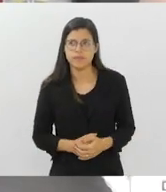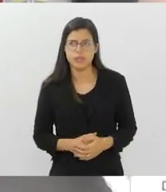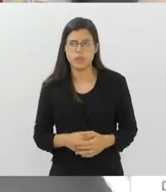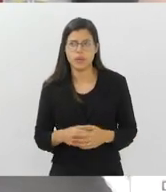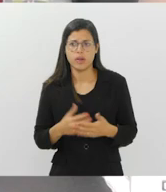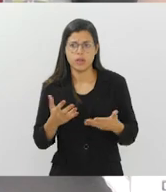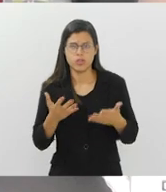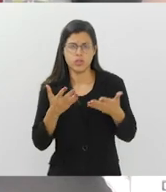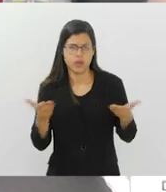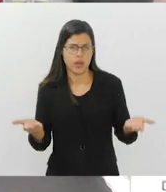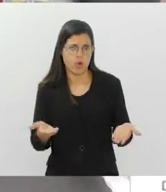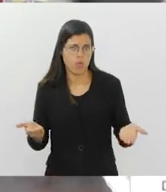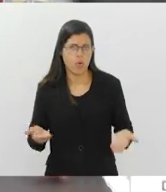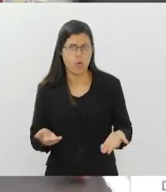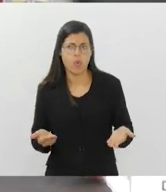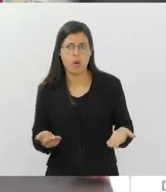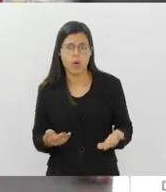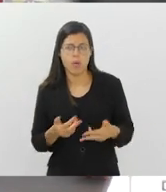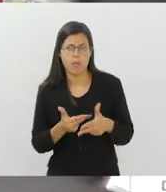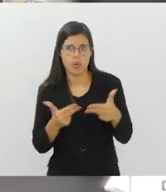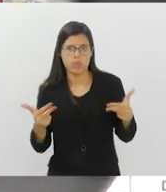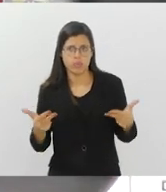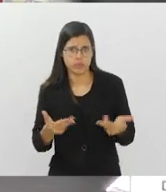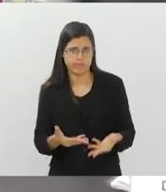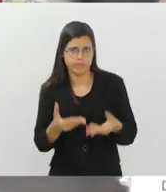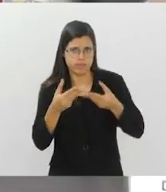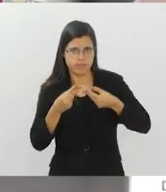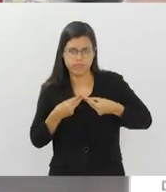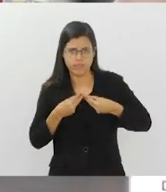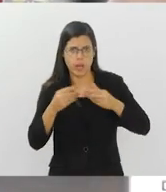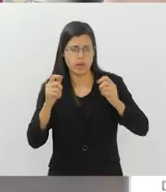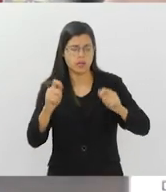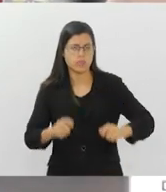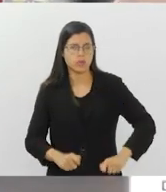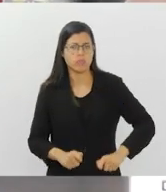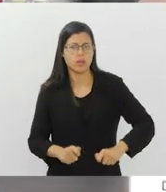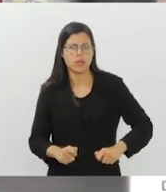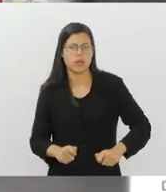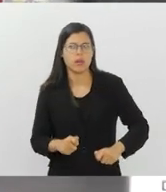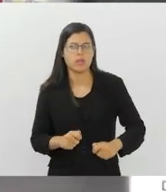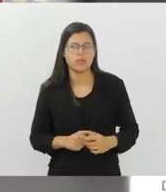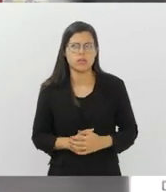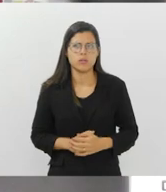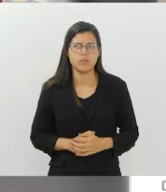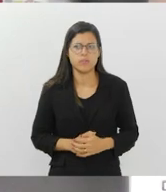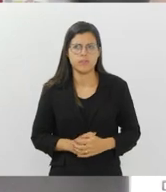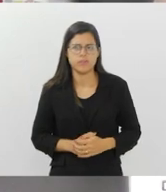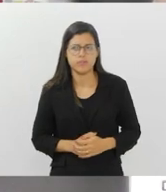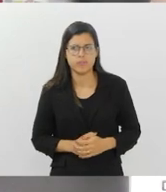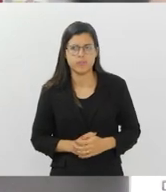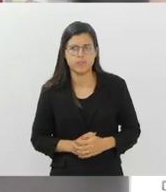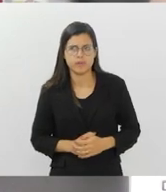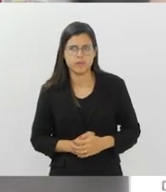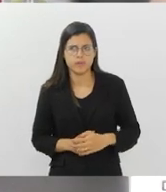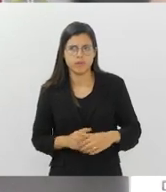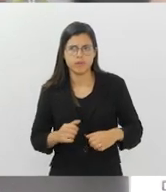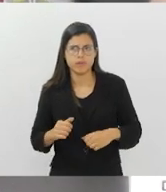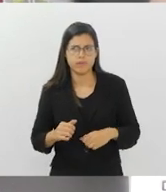quer agora é alguma coisa que nos dê a possibilidade de maneira